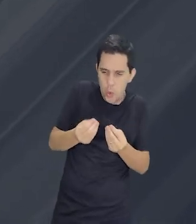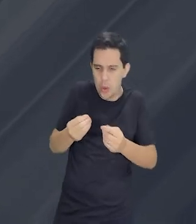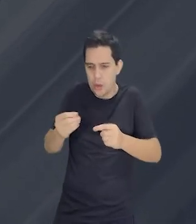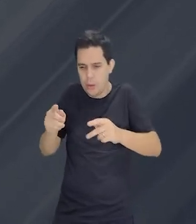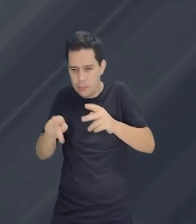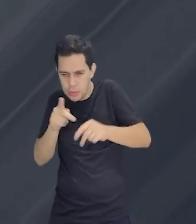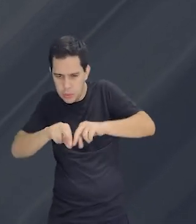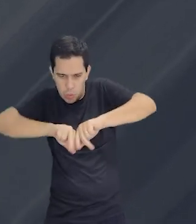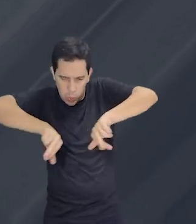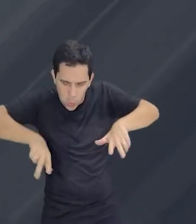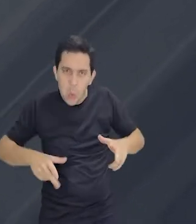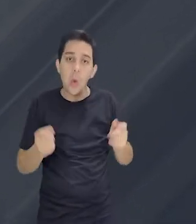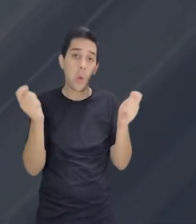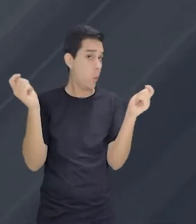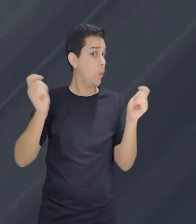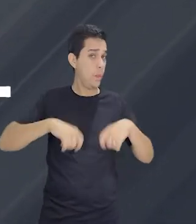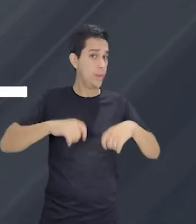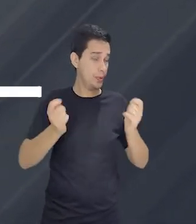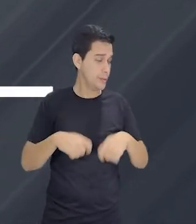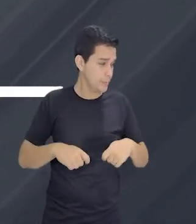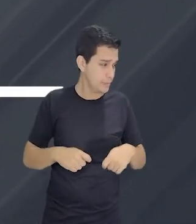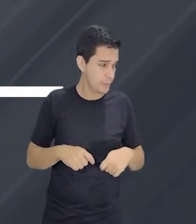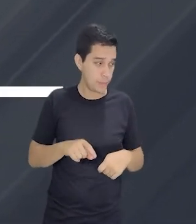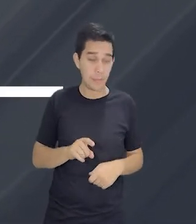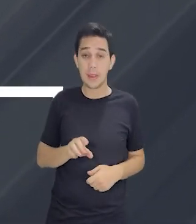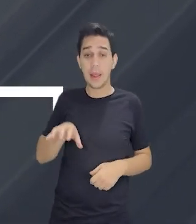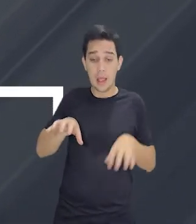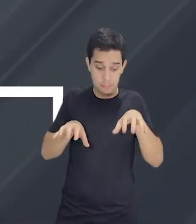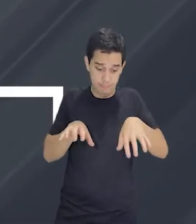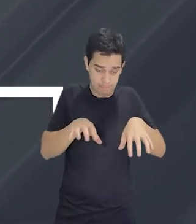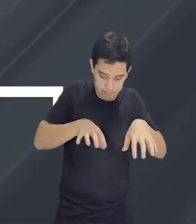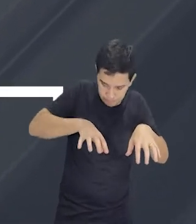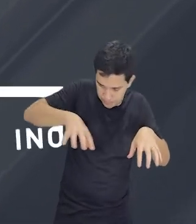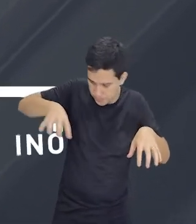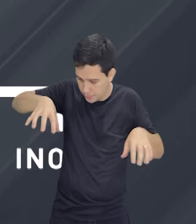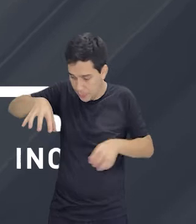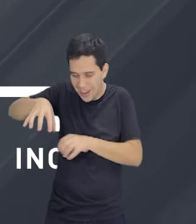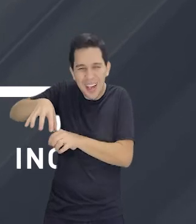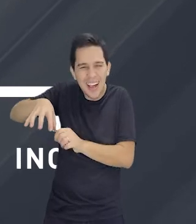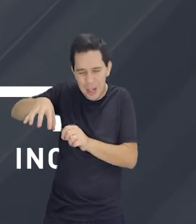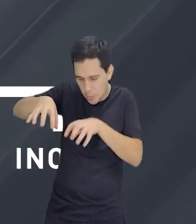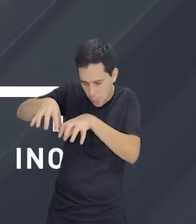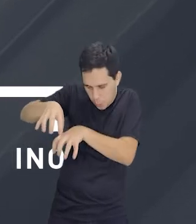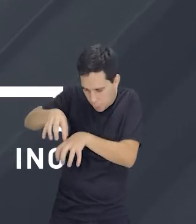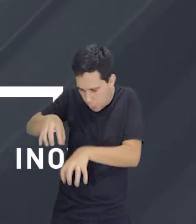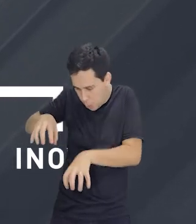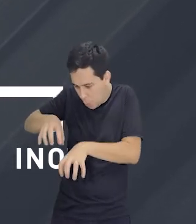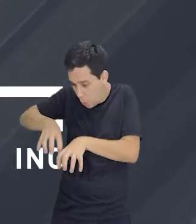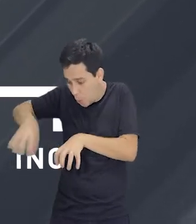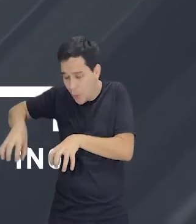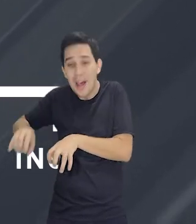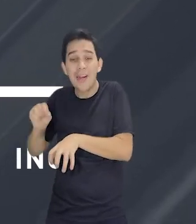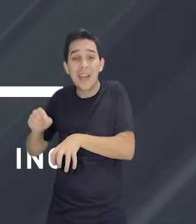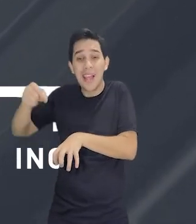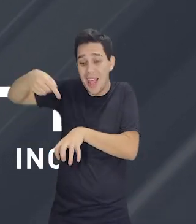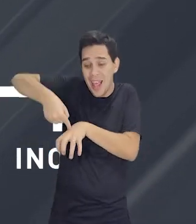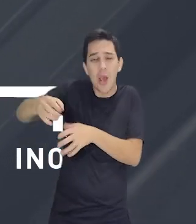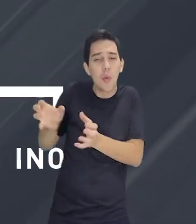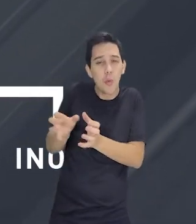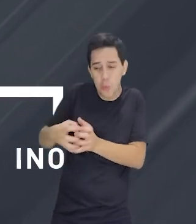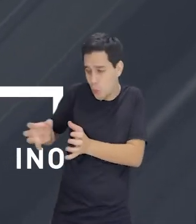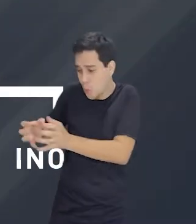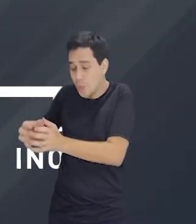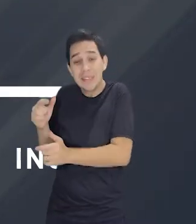GADG, pelo Centro de Pesquisas e também pelo Laboratório de Inovação Inova. E, além da